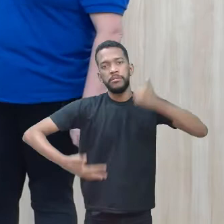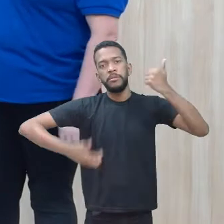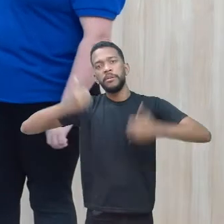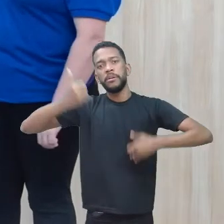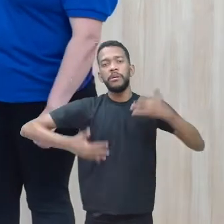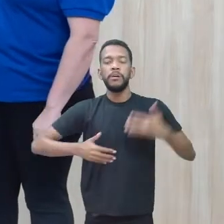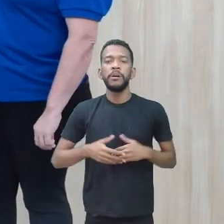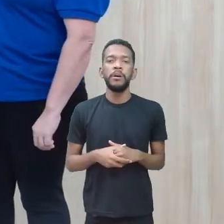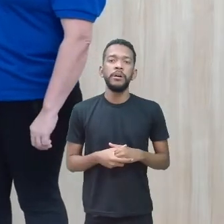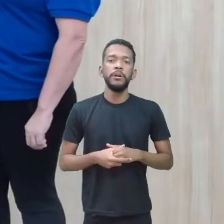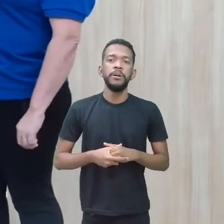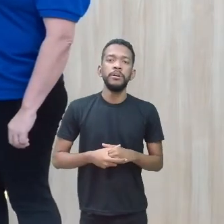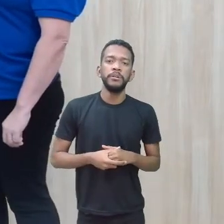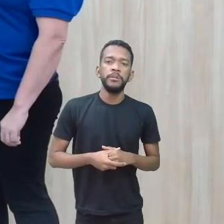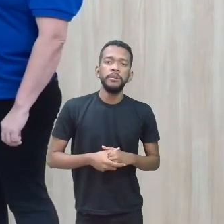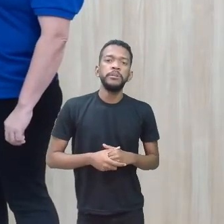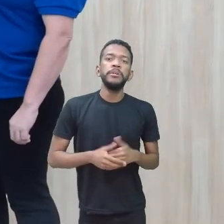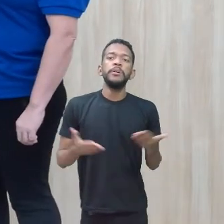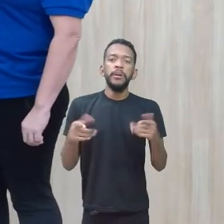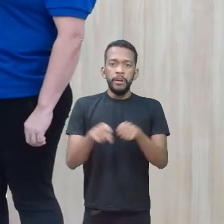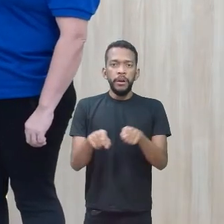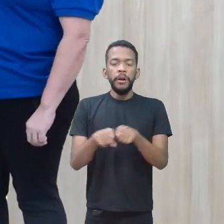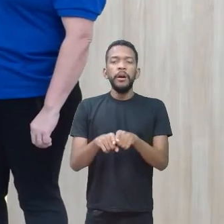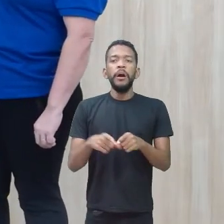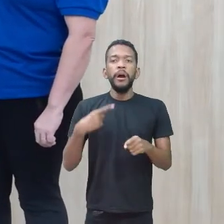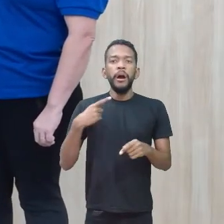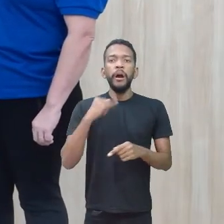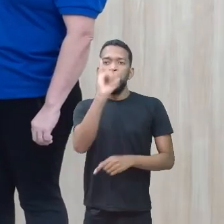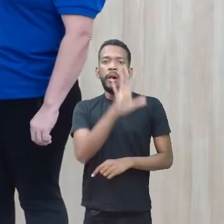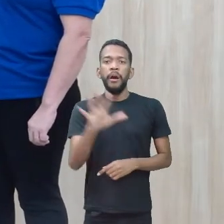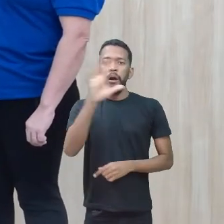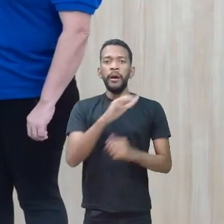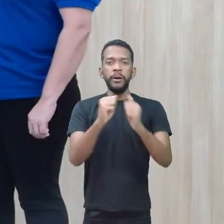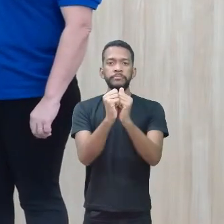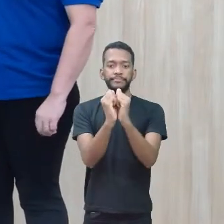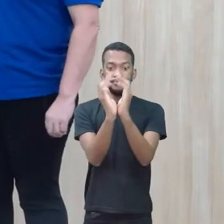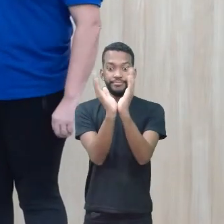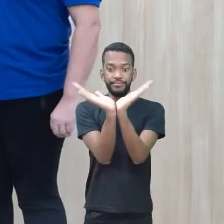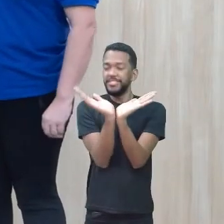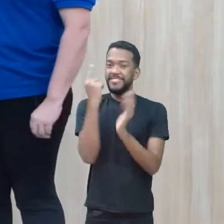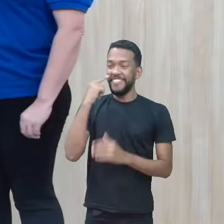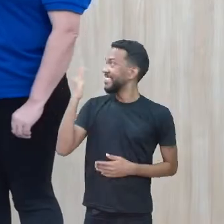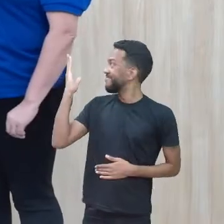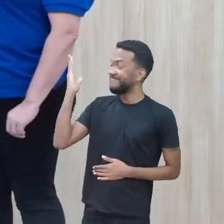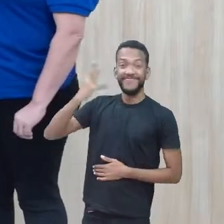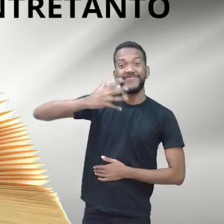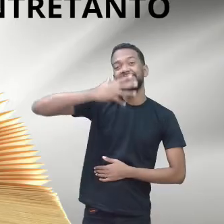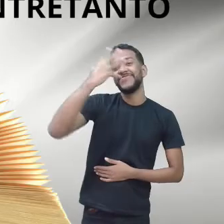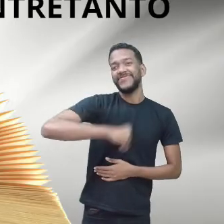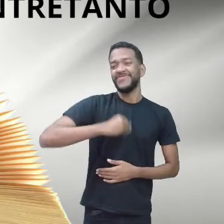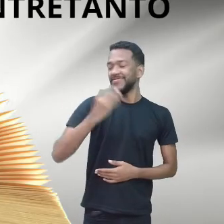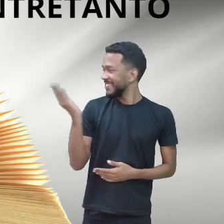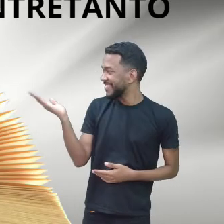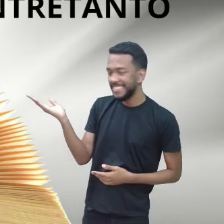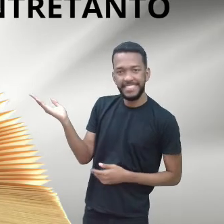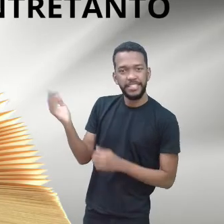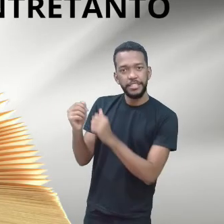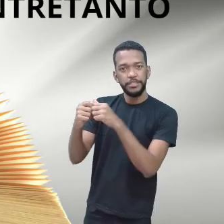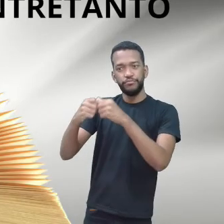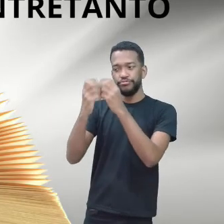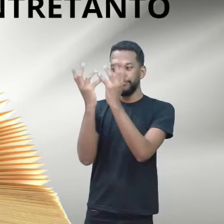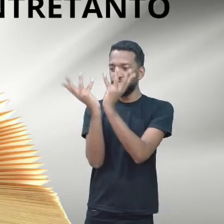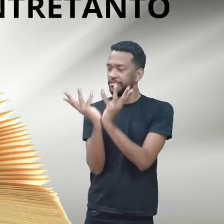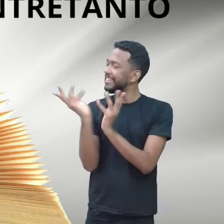trouxe novamente nessa aula. Não é? Coloquei essa imagem assim, sabe? Um livro aberto, trazendo para vocês assim,